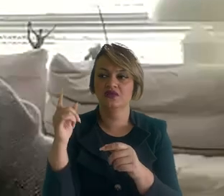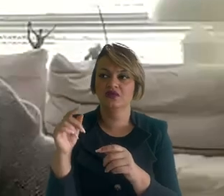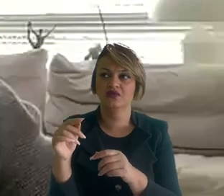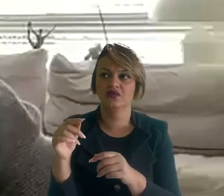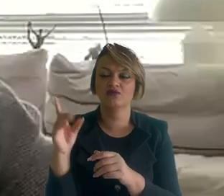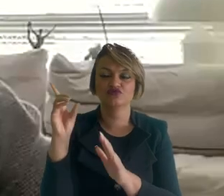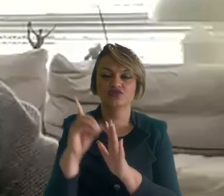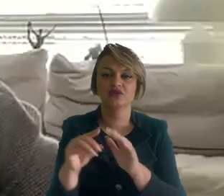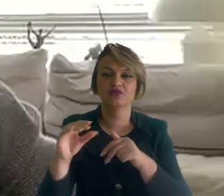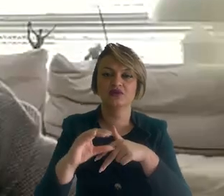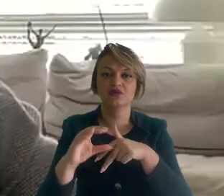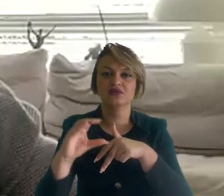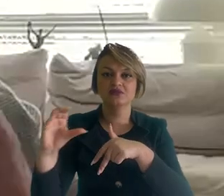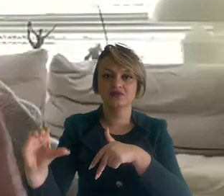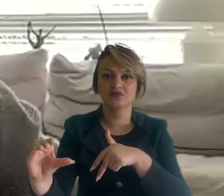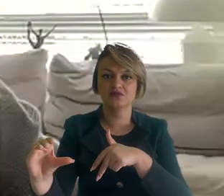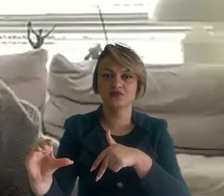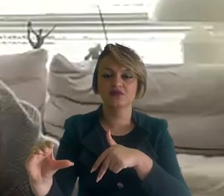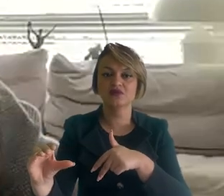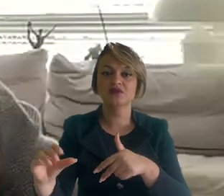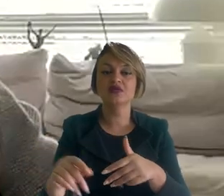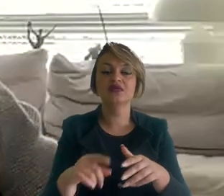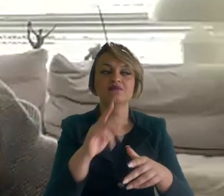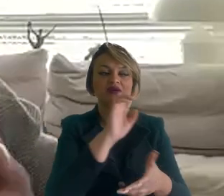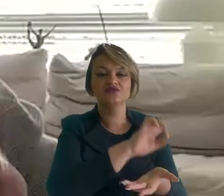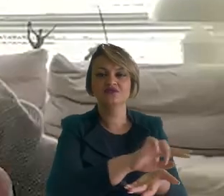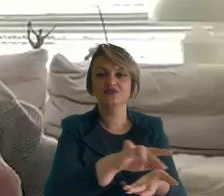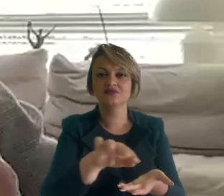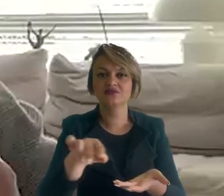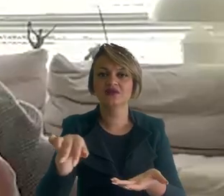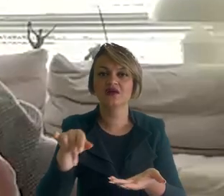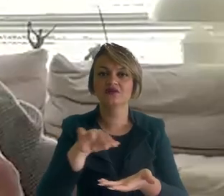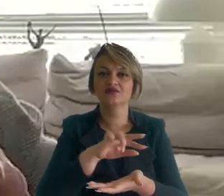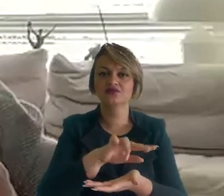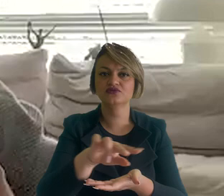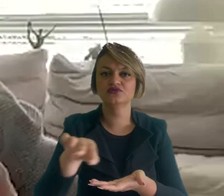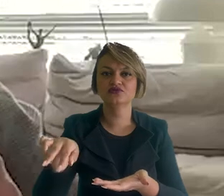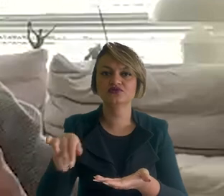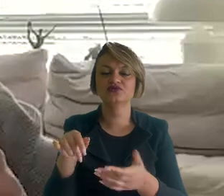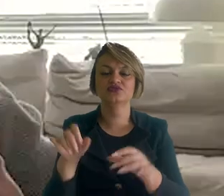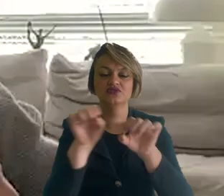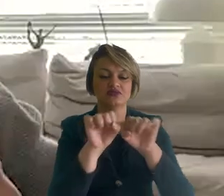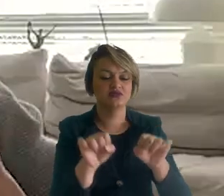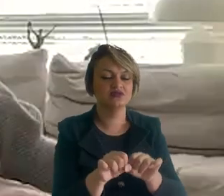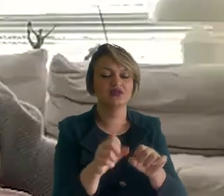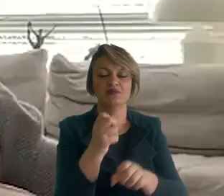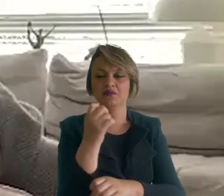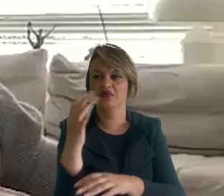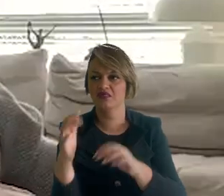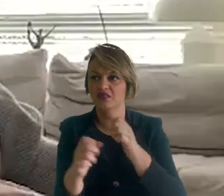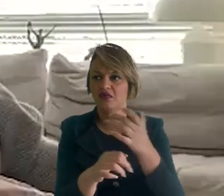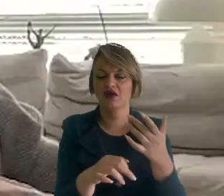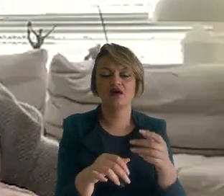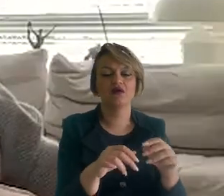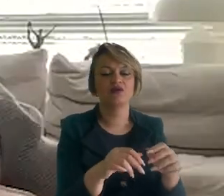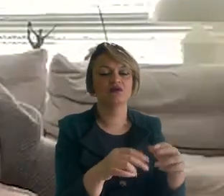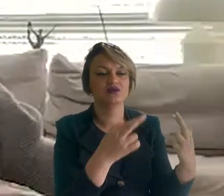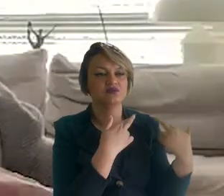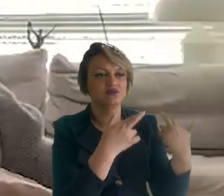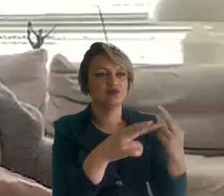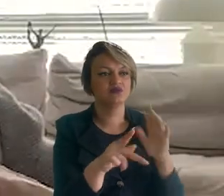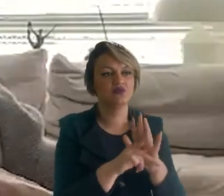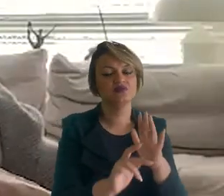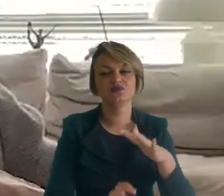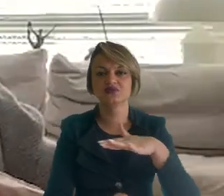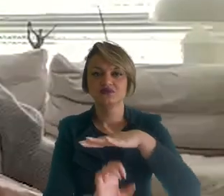e temos uma diversidade de microssistemas ambiental responsabilidade do